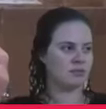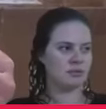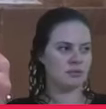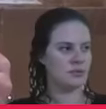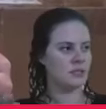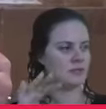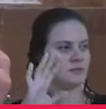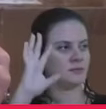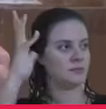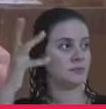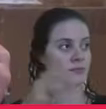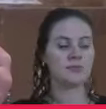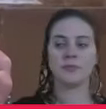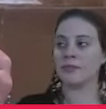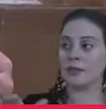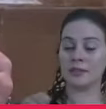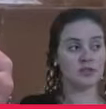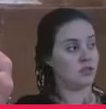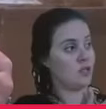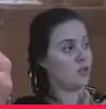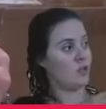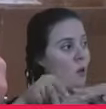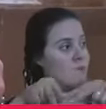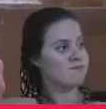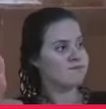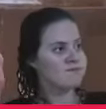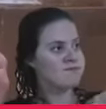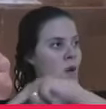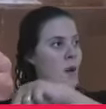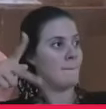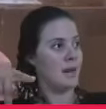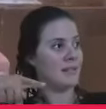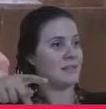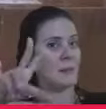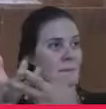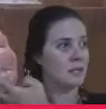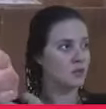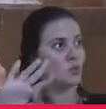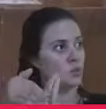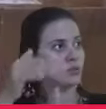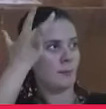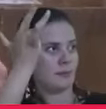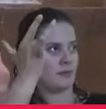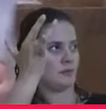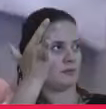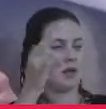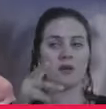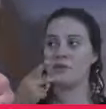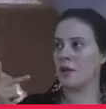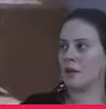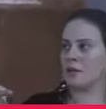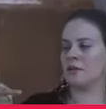geral isola praça e prende todo mundo amanhã eu virei Presidente